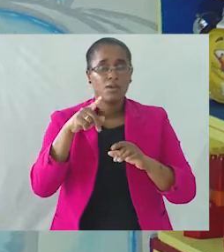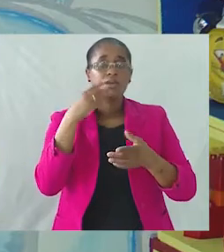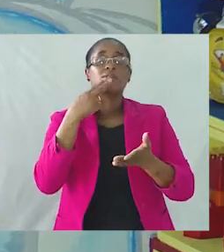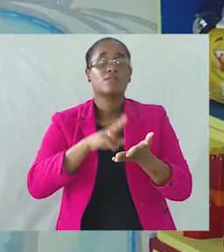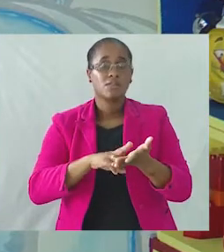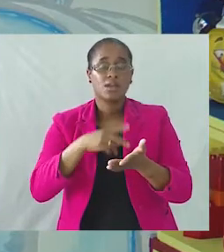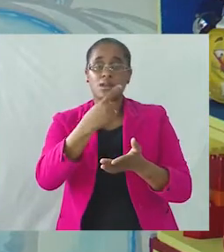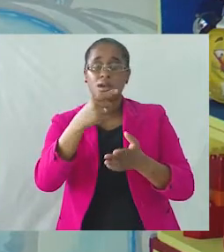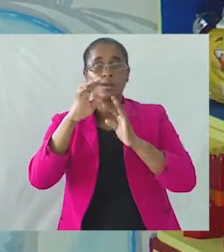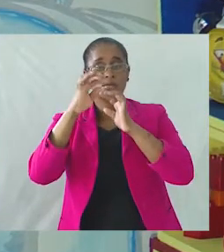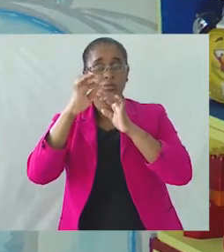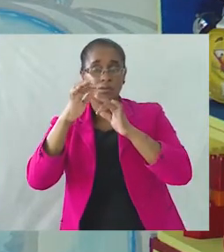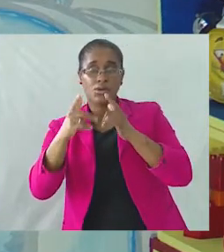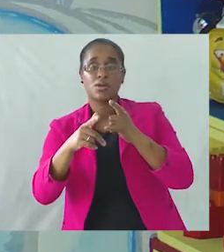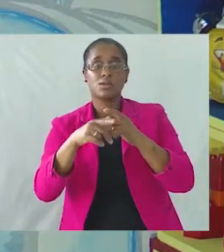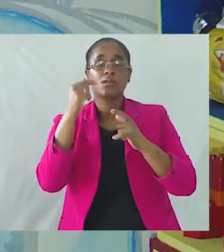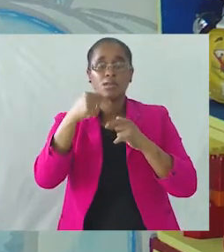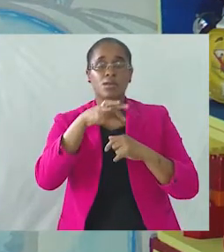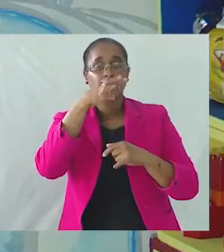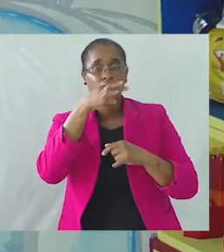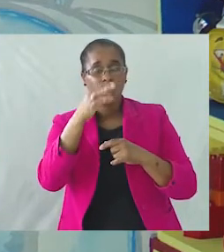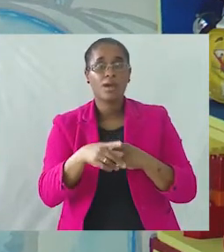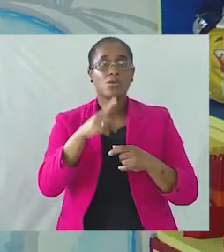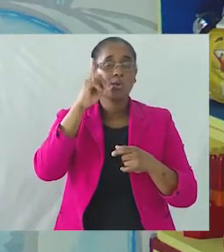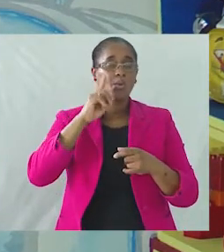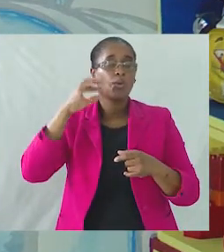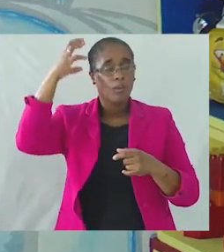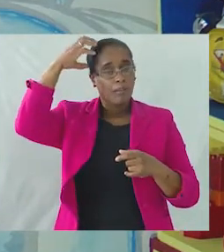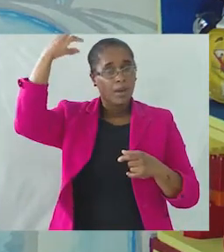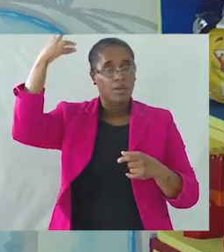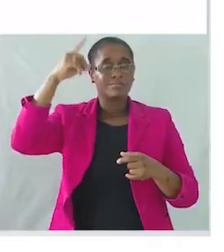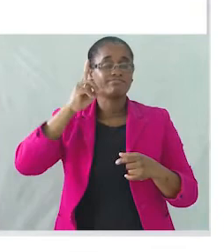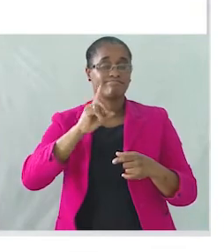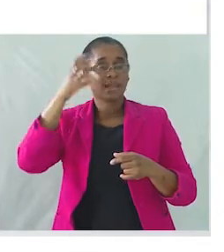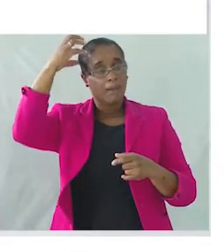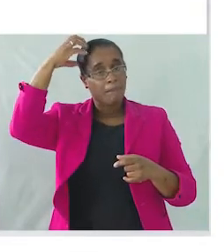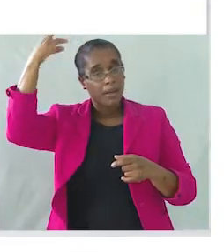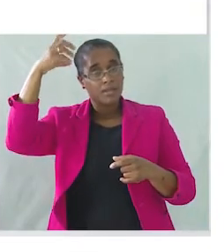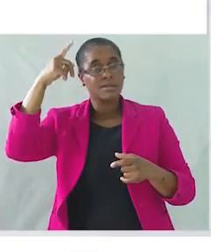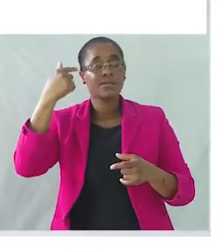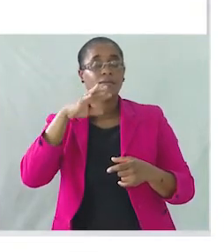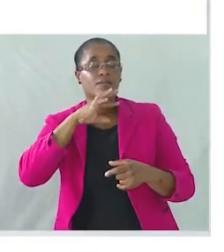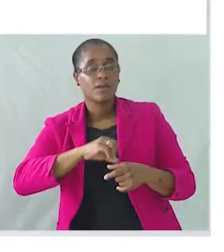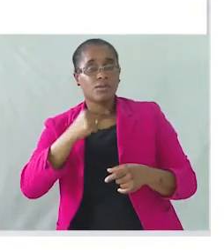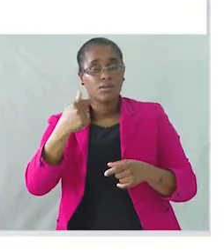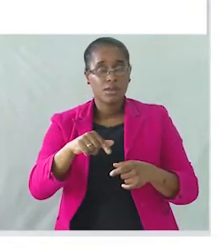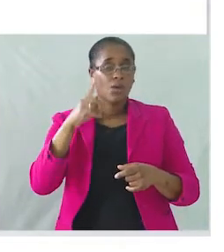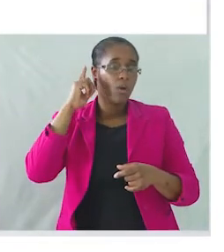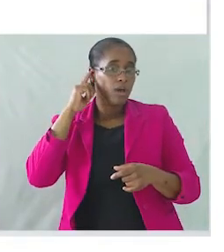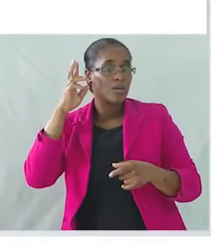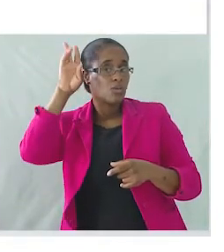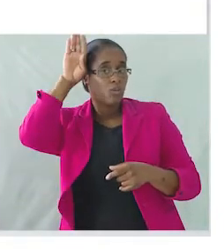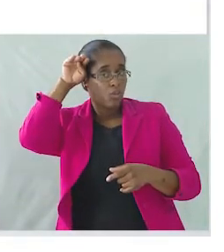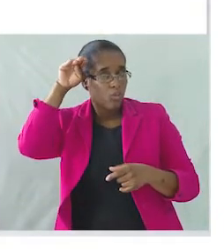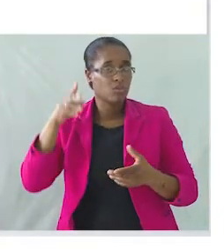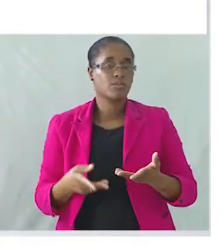tocasse, teriam dito, príncipe tem orelhas de burro. Depois, classifica o narrador quanto à